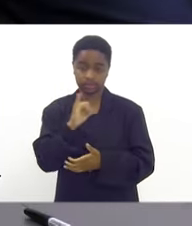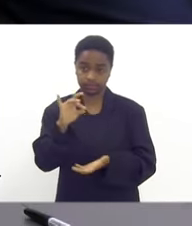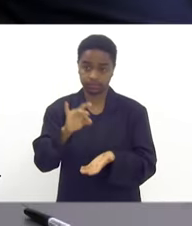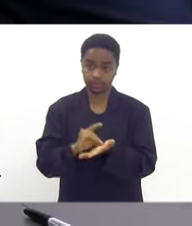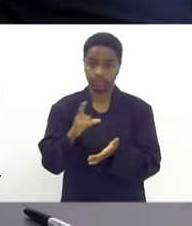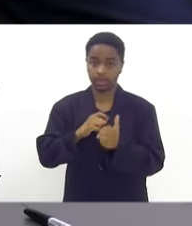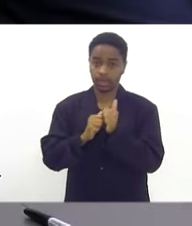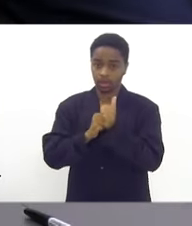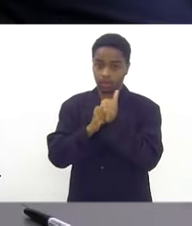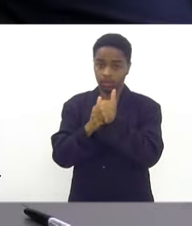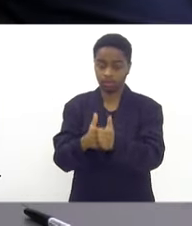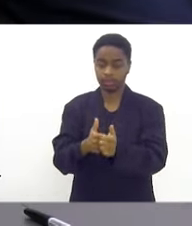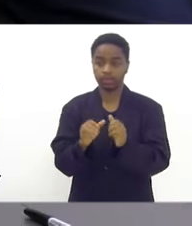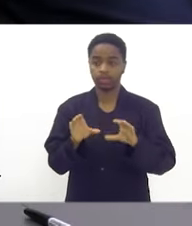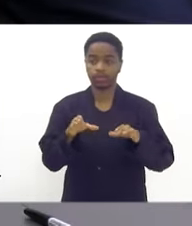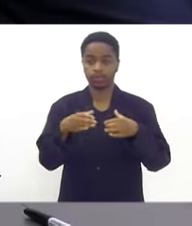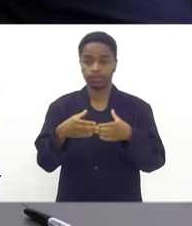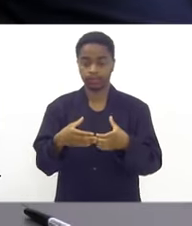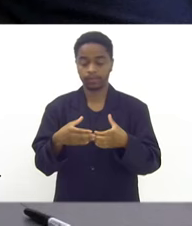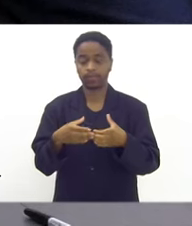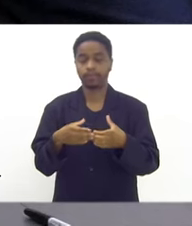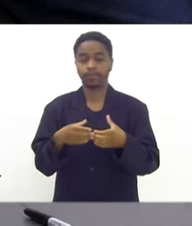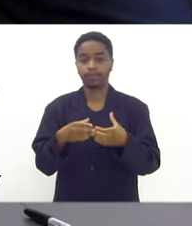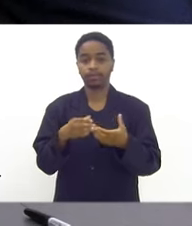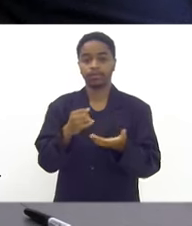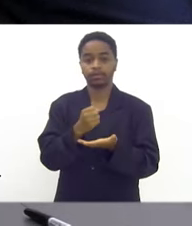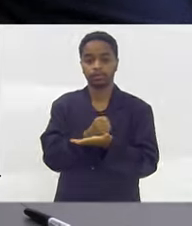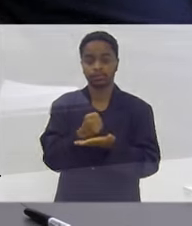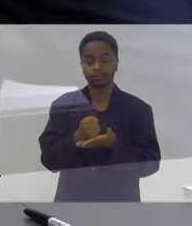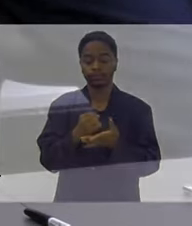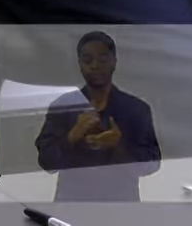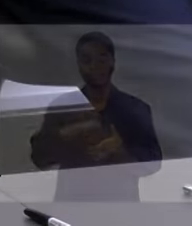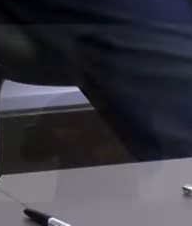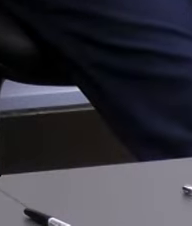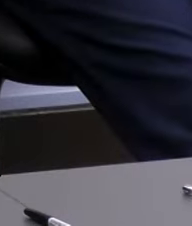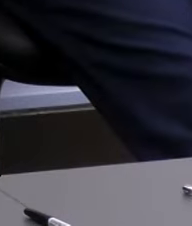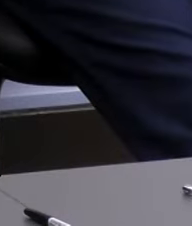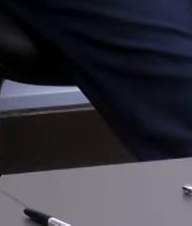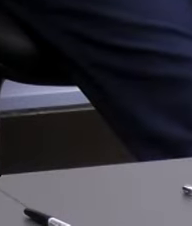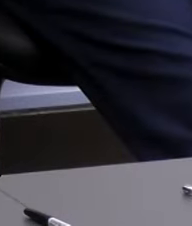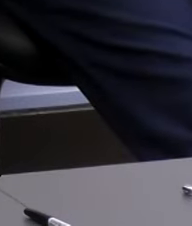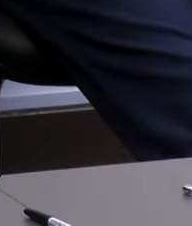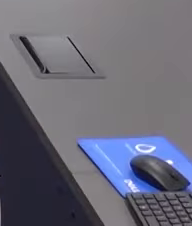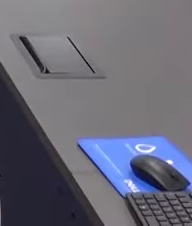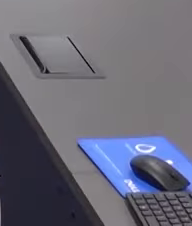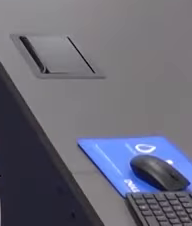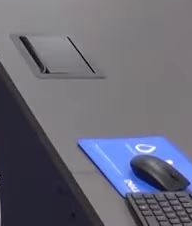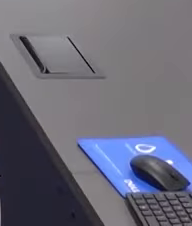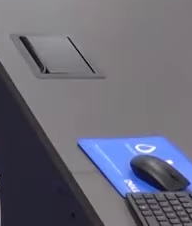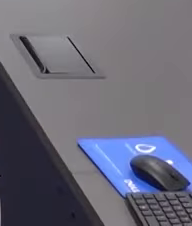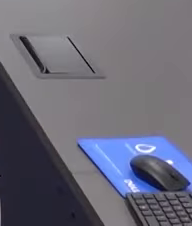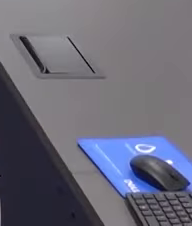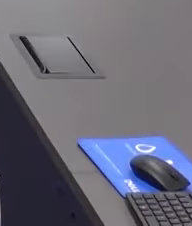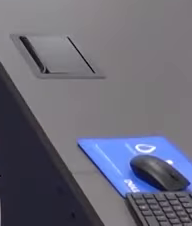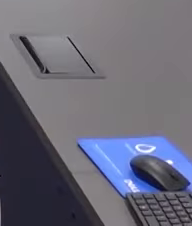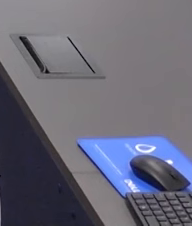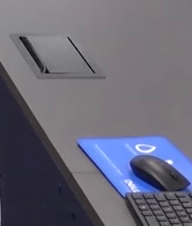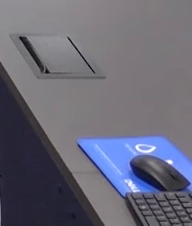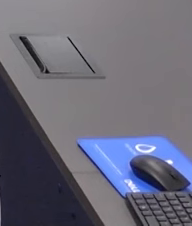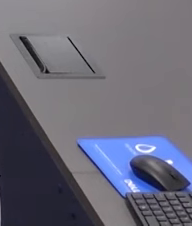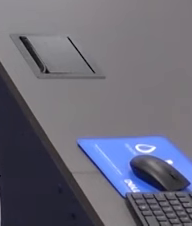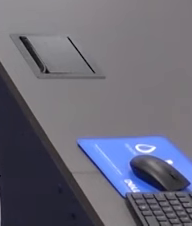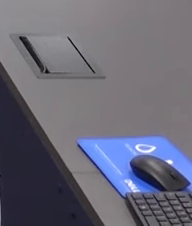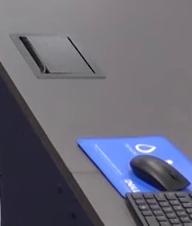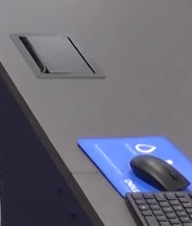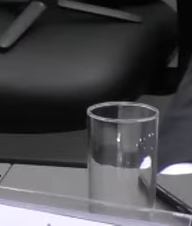acompanhamento dessas condicionantes do licenciamento dos P dos terminais privados como é que isso tem sido feito pelo Ibama Deputado o Ibama